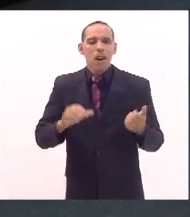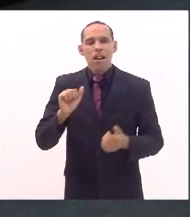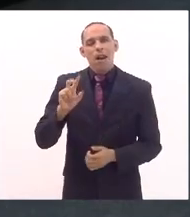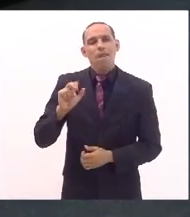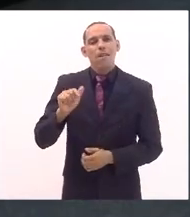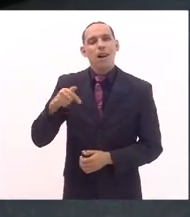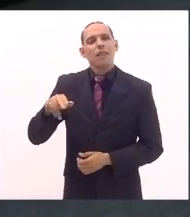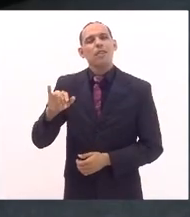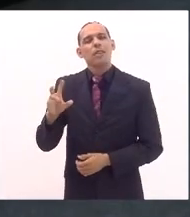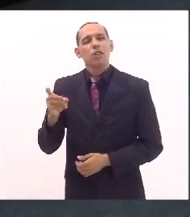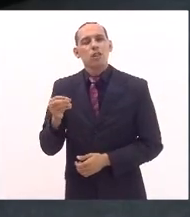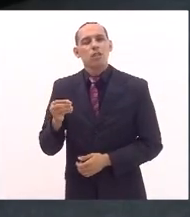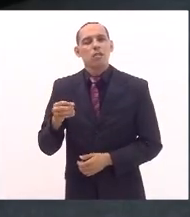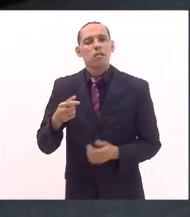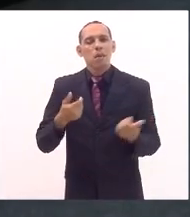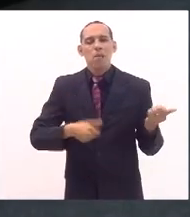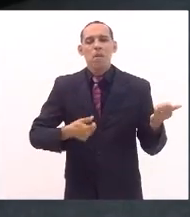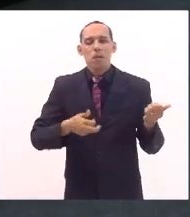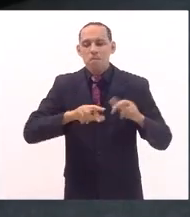outros instrumentos